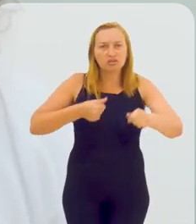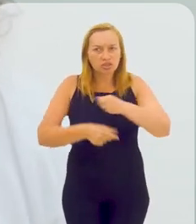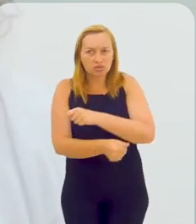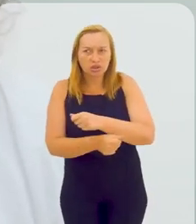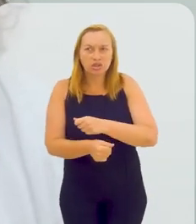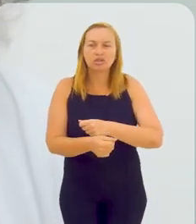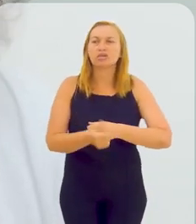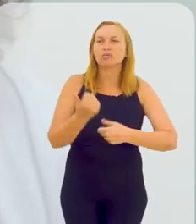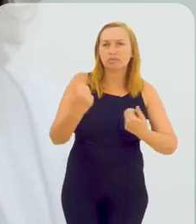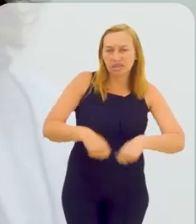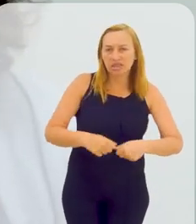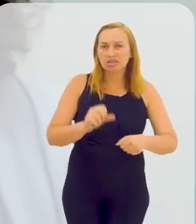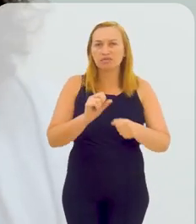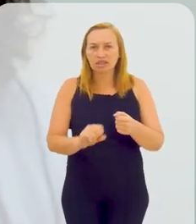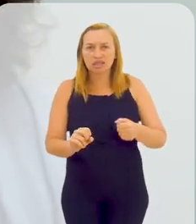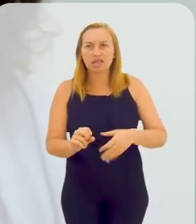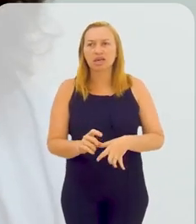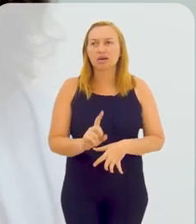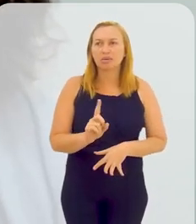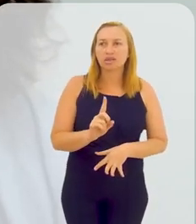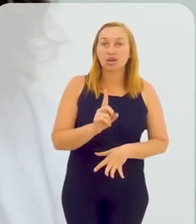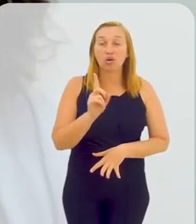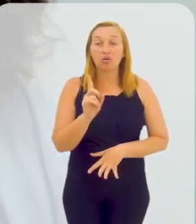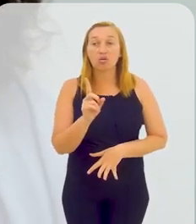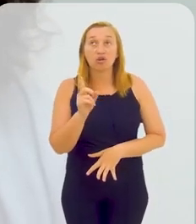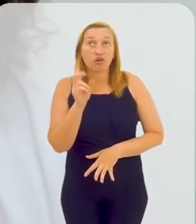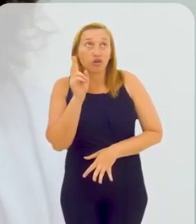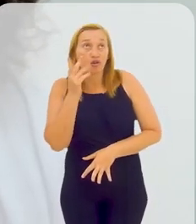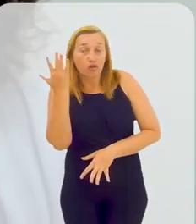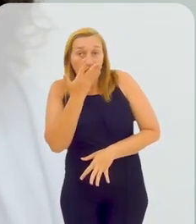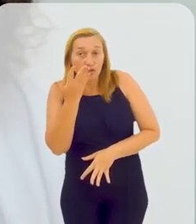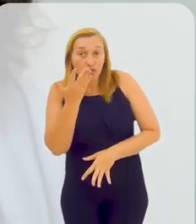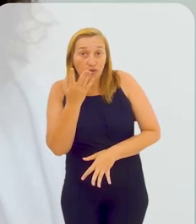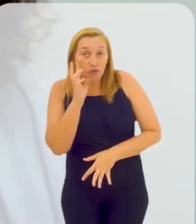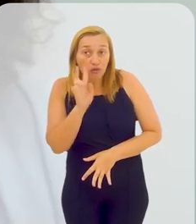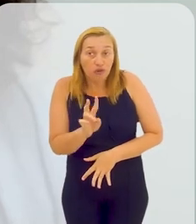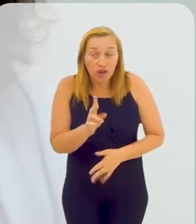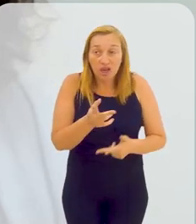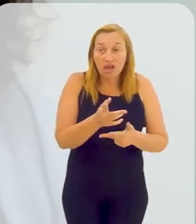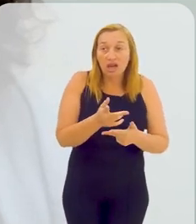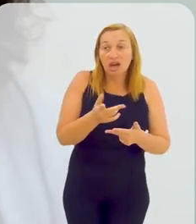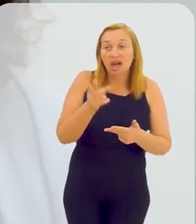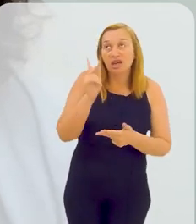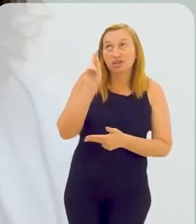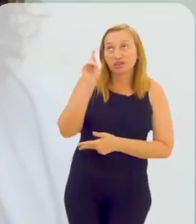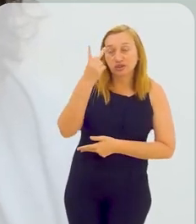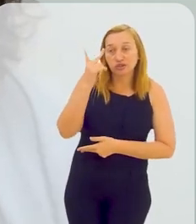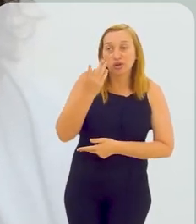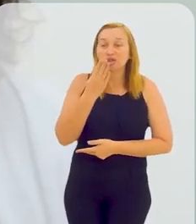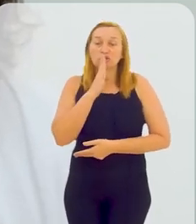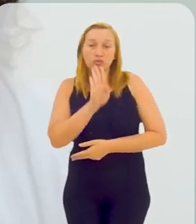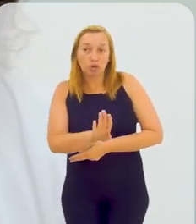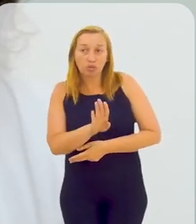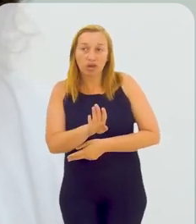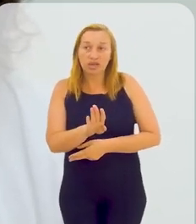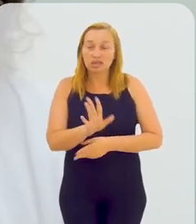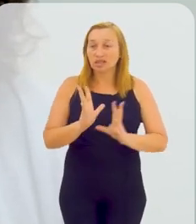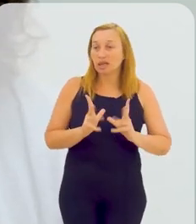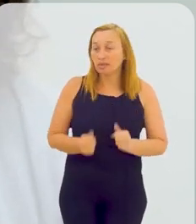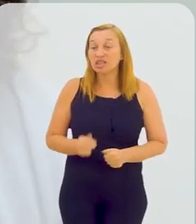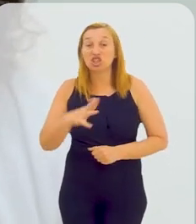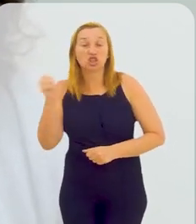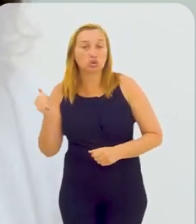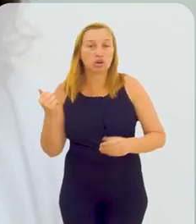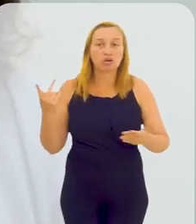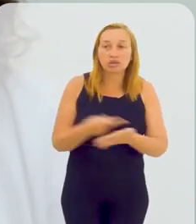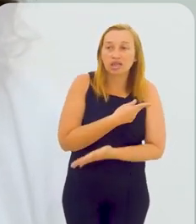investimentos previstos e que precisam se realizar para a gente não ficar vendo a mesma história, né, das promessas de despoluição que nunca